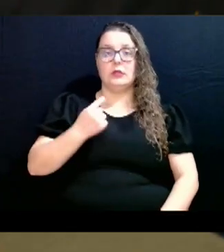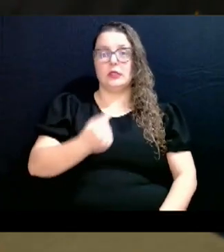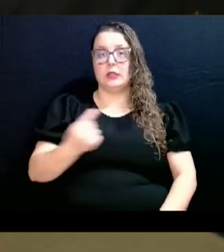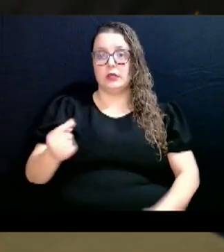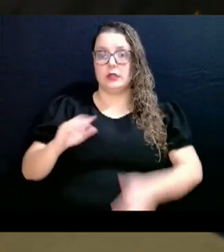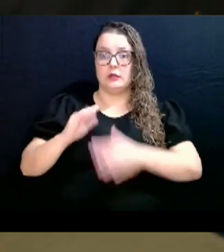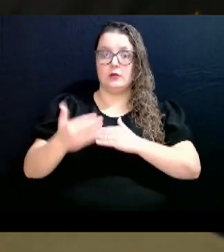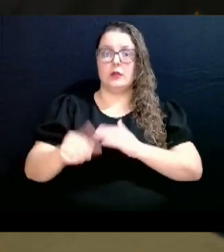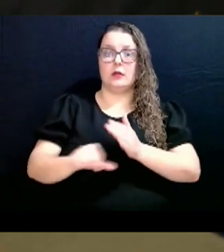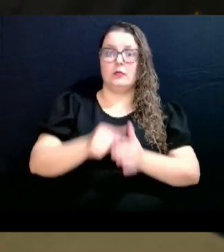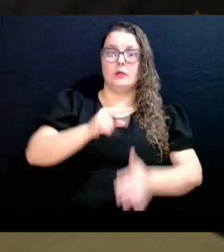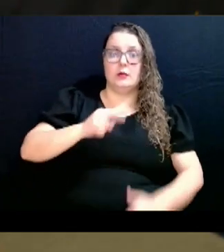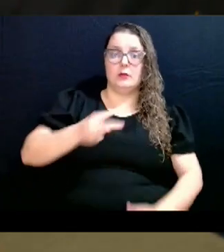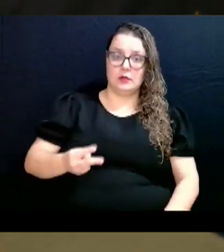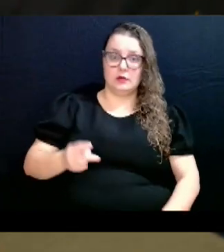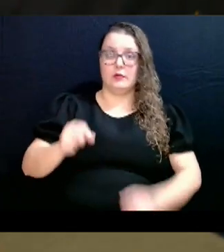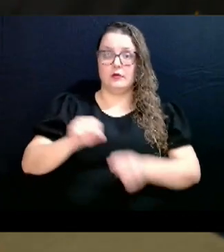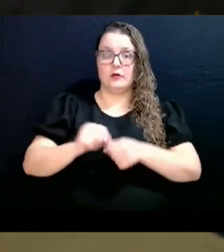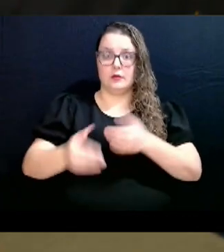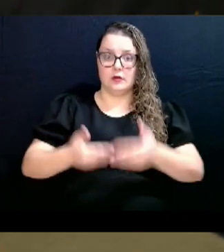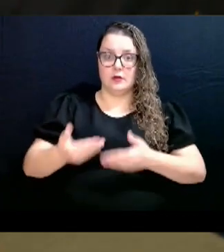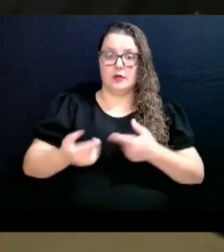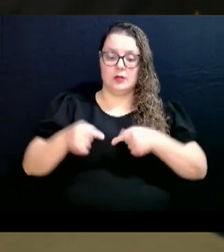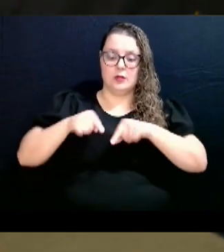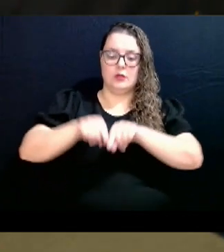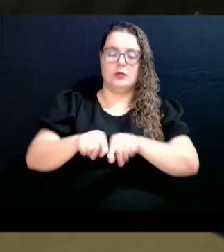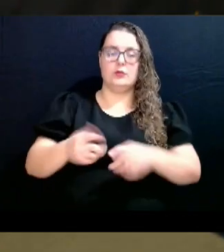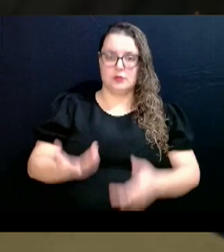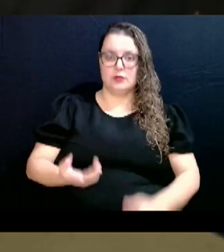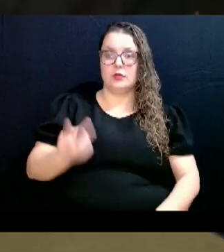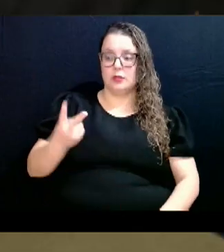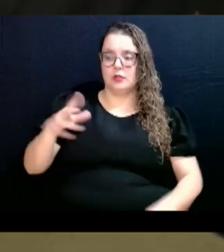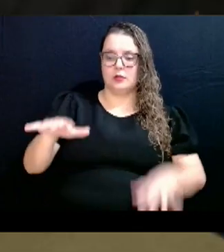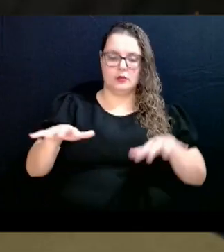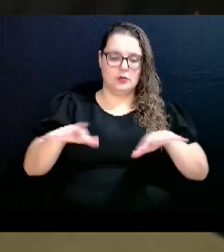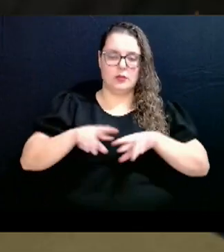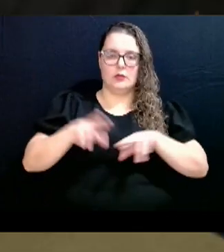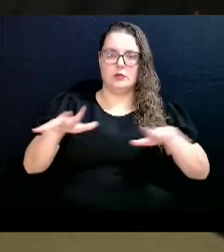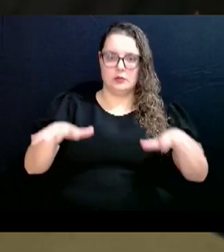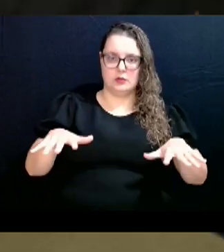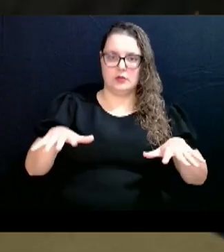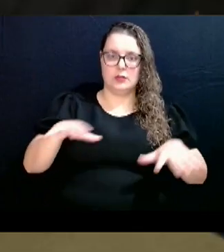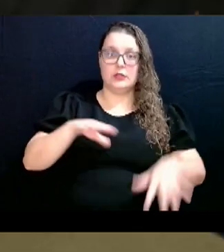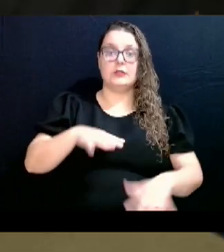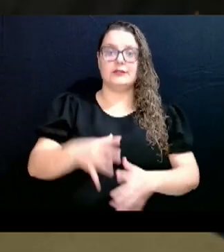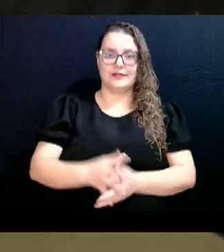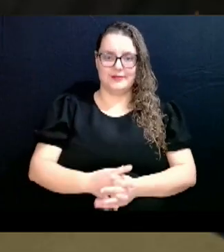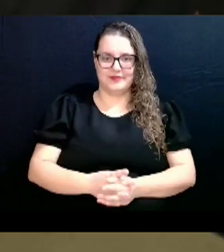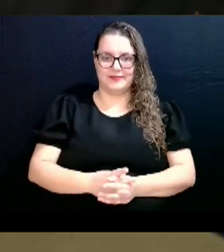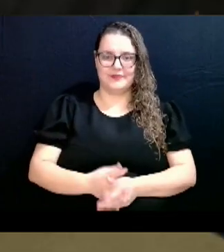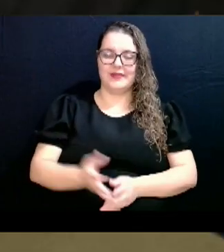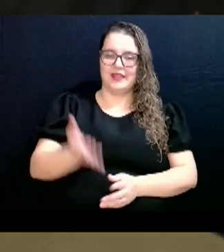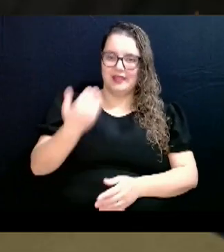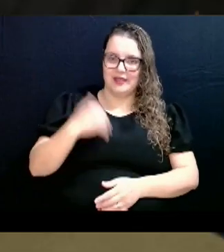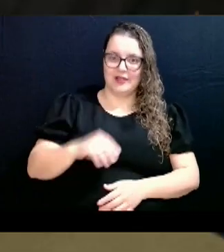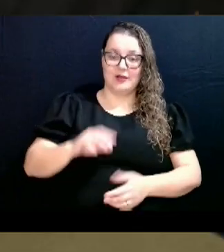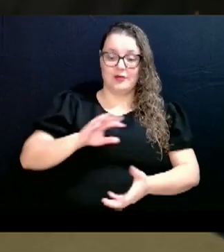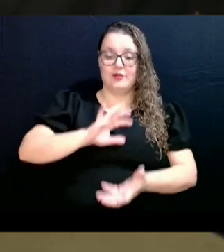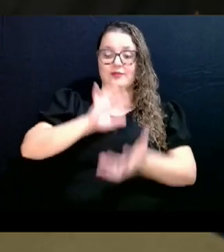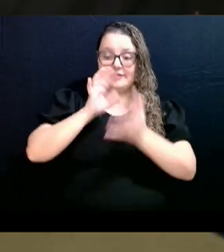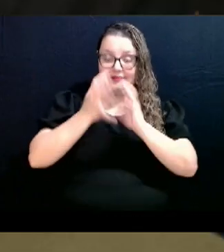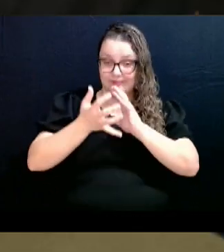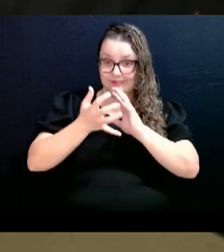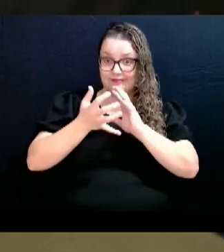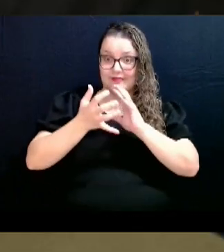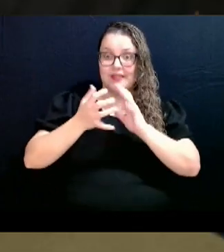DPBEA realiza o serviço simultaneamente em duas áreas distintas da cidade. Agora vamos com a previsão do tempo. Antes da gente entrar